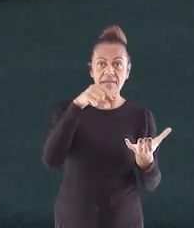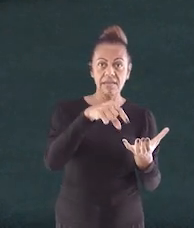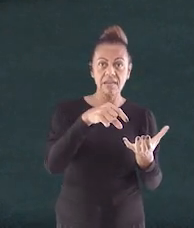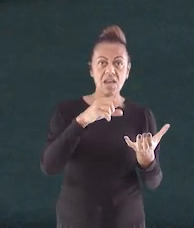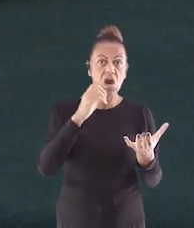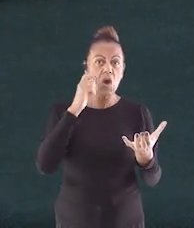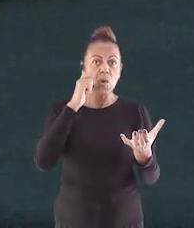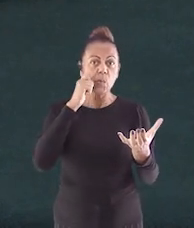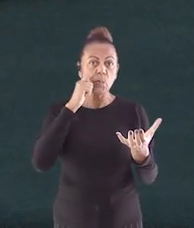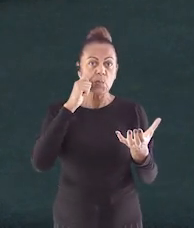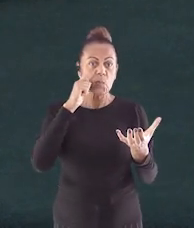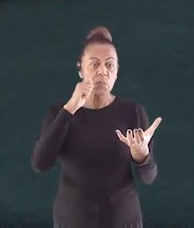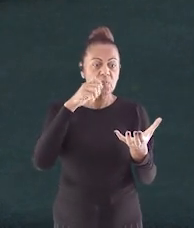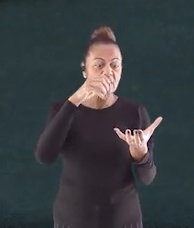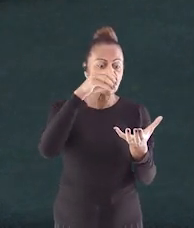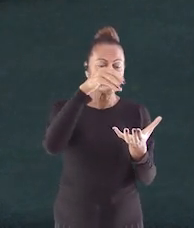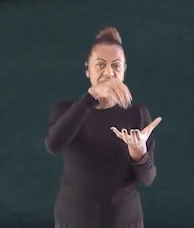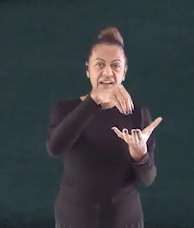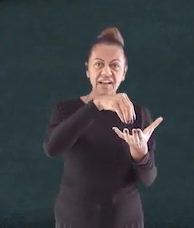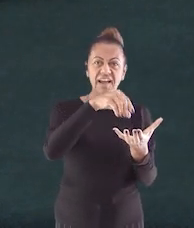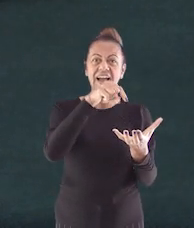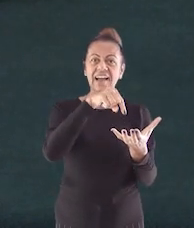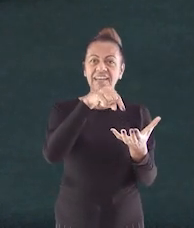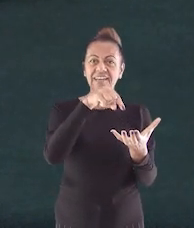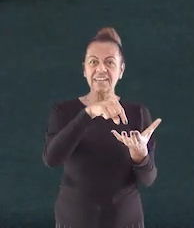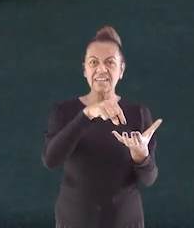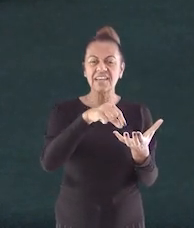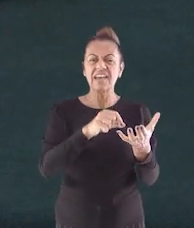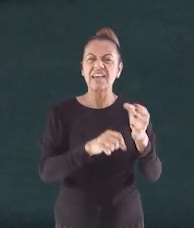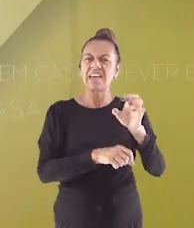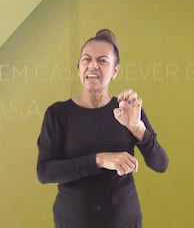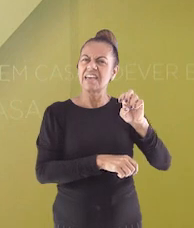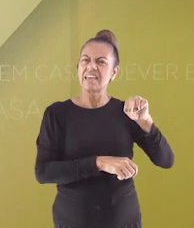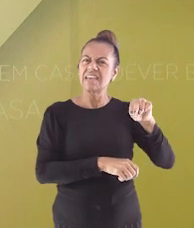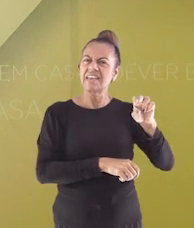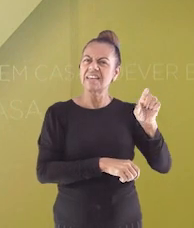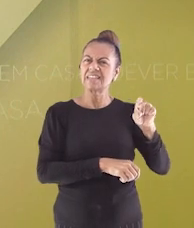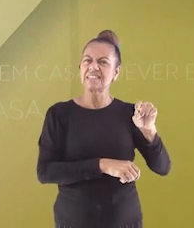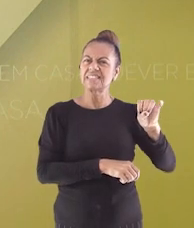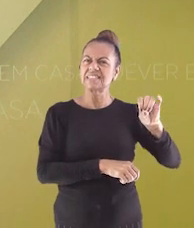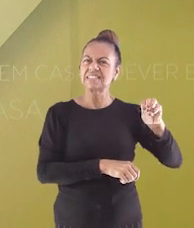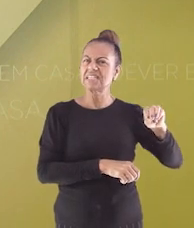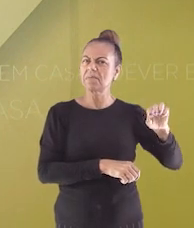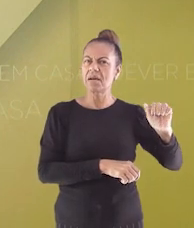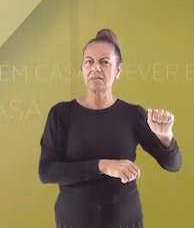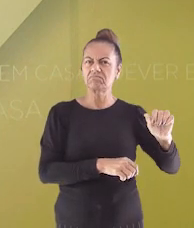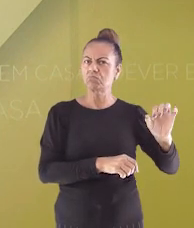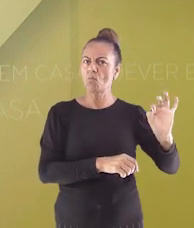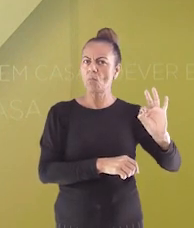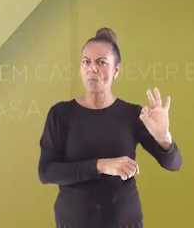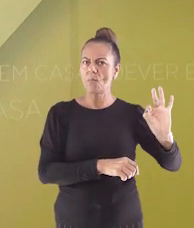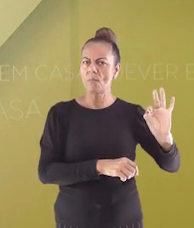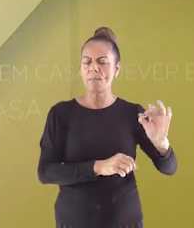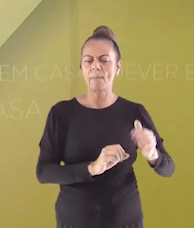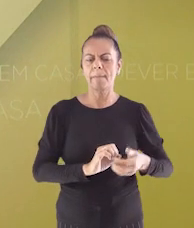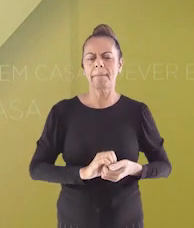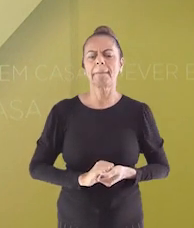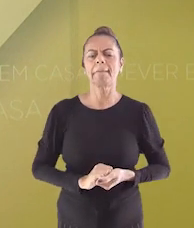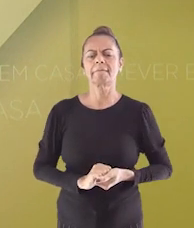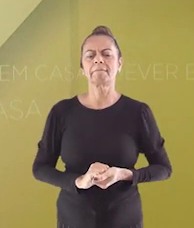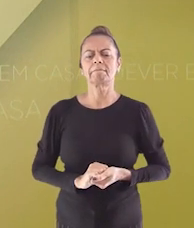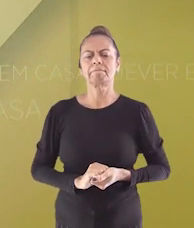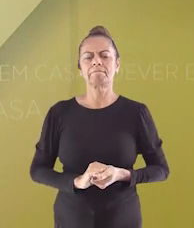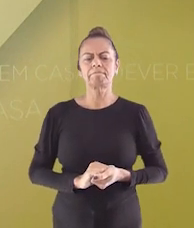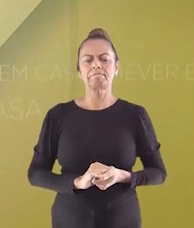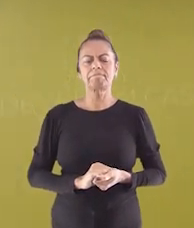portanto, essa parte fica mais clara. Viram que legal? E o bom é que depois você pode comer. Esse